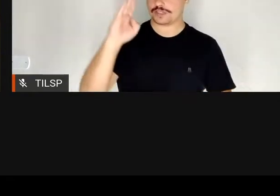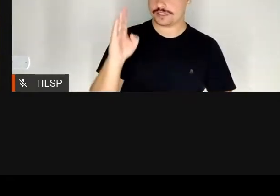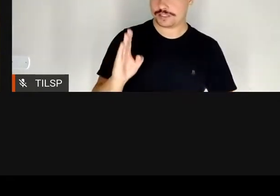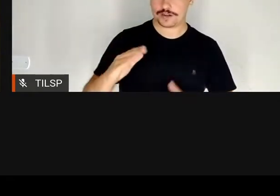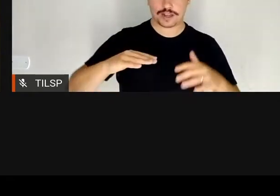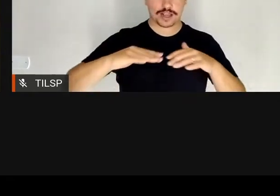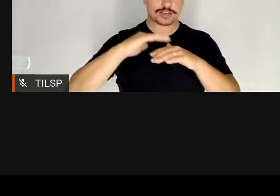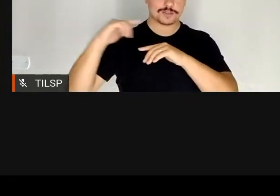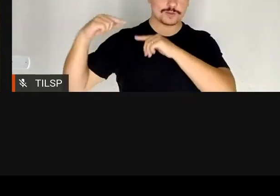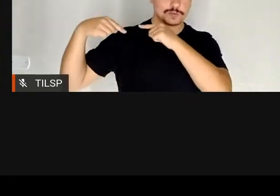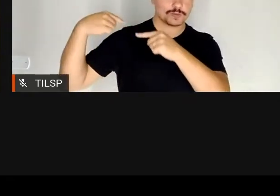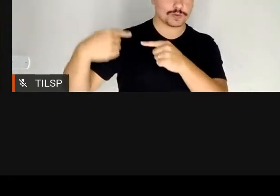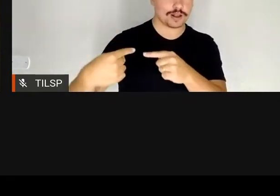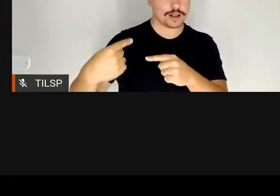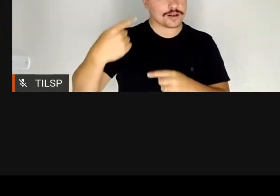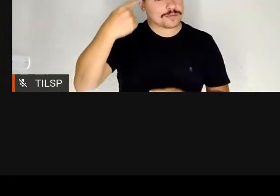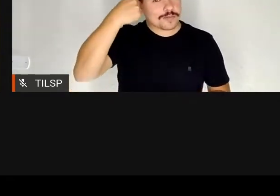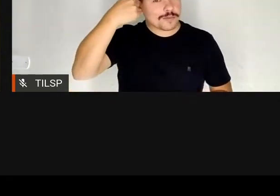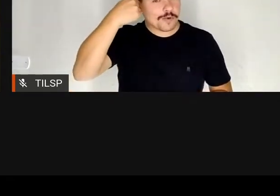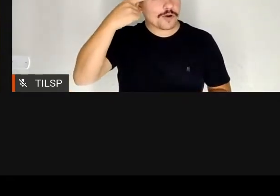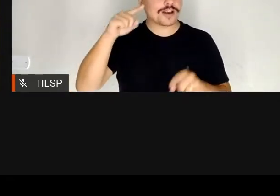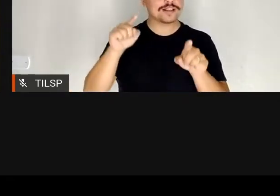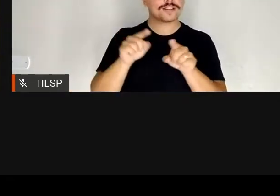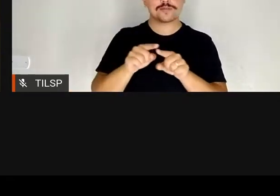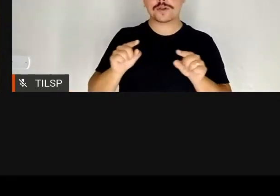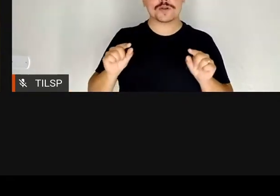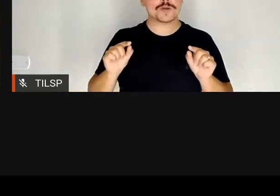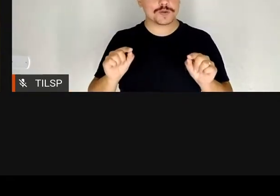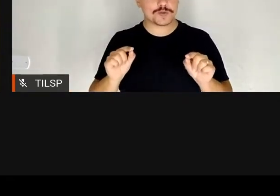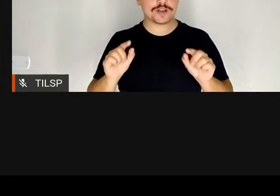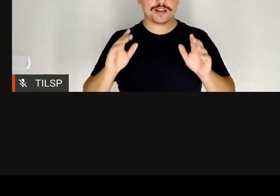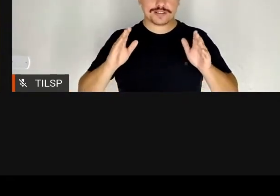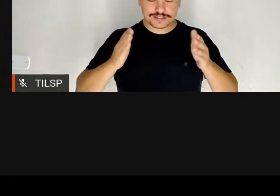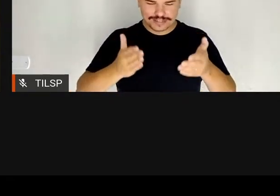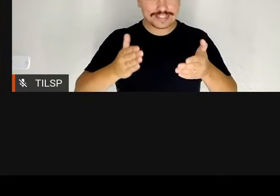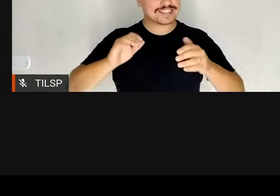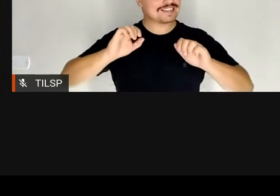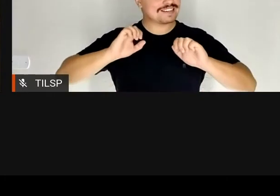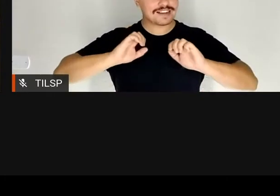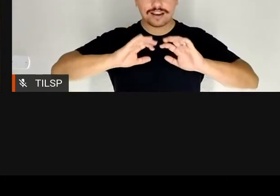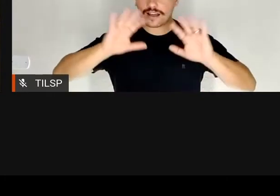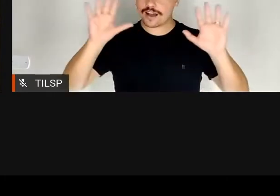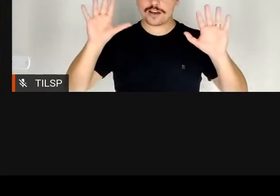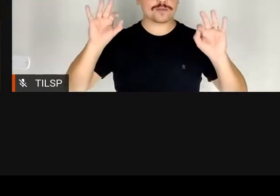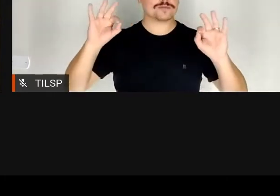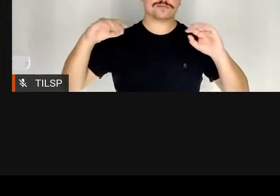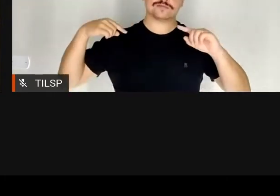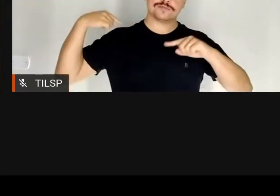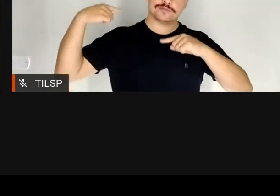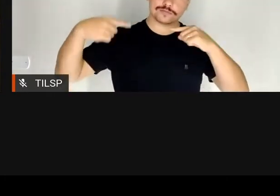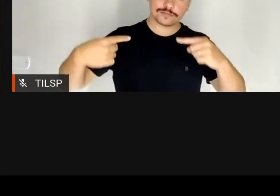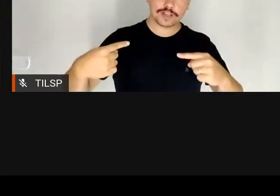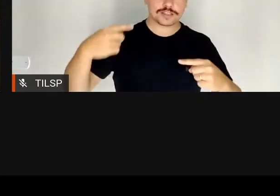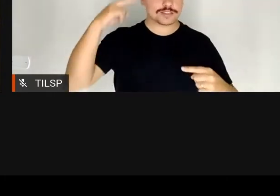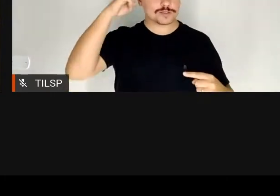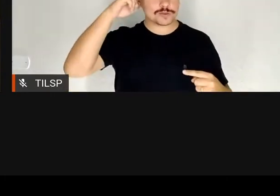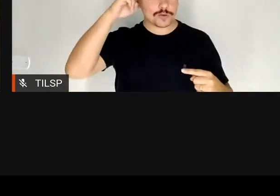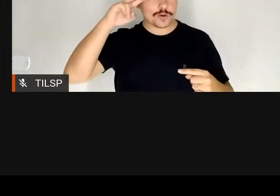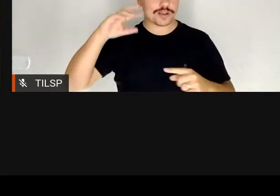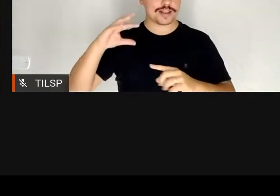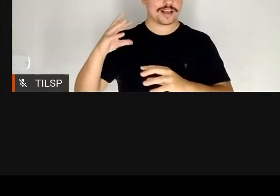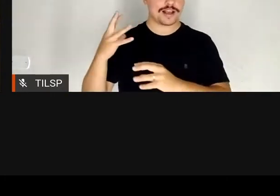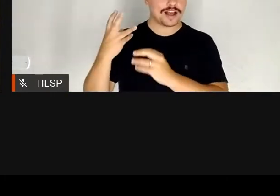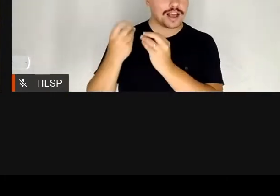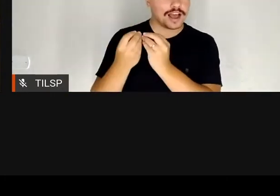da memória, mas fala também sobre o fato de que, claramente, né, o legado artístico, né, o legado